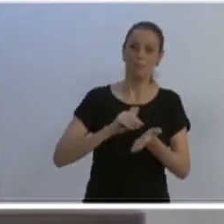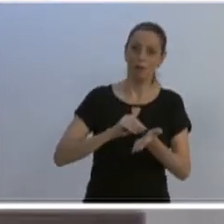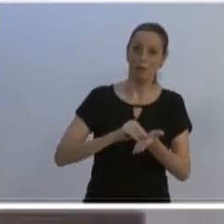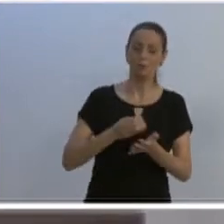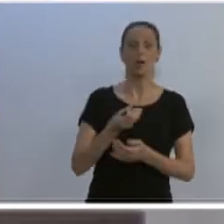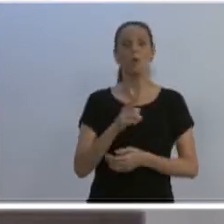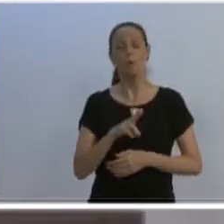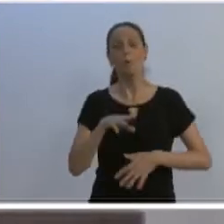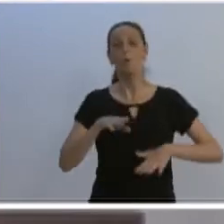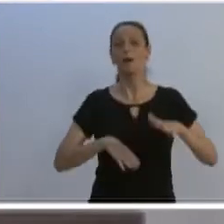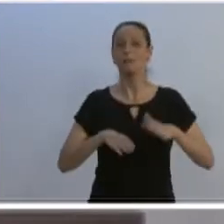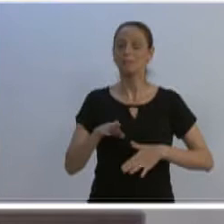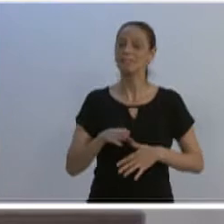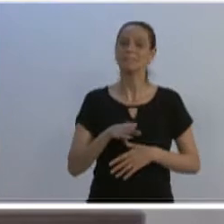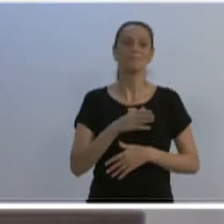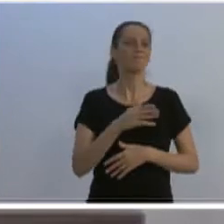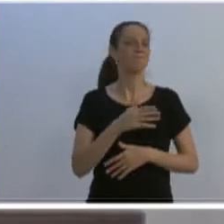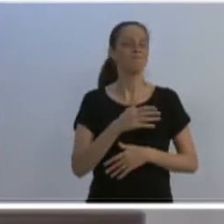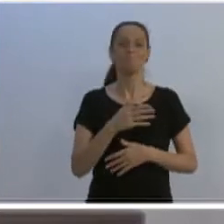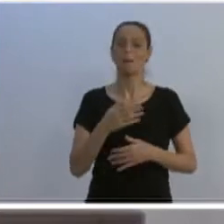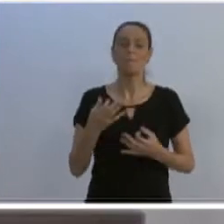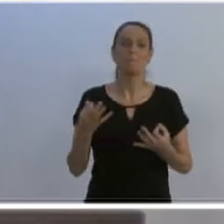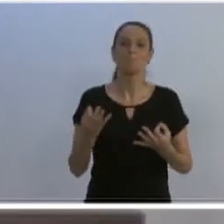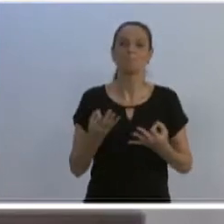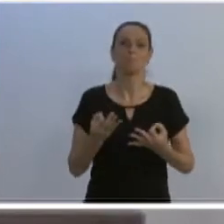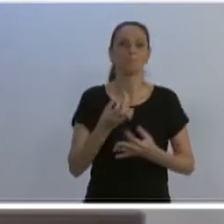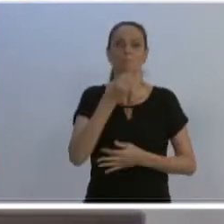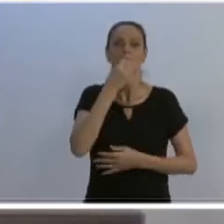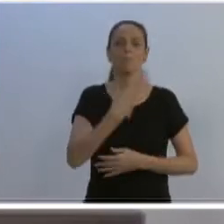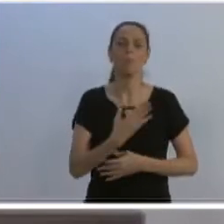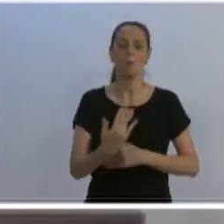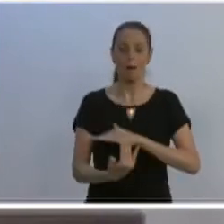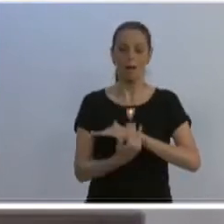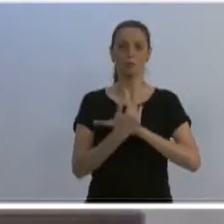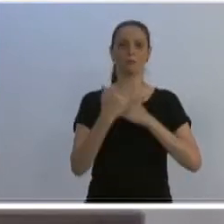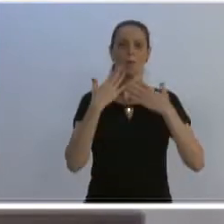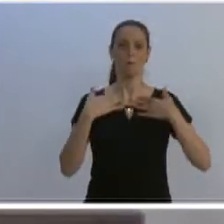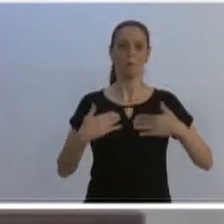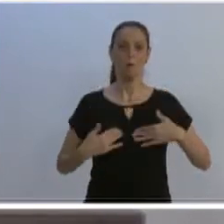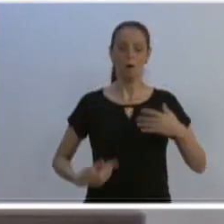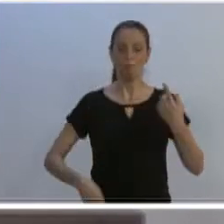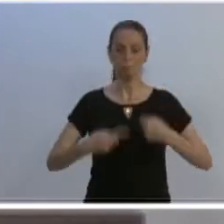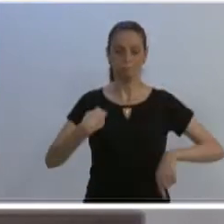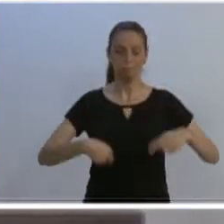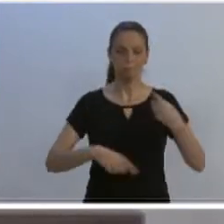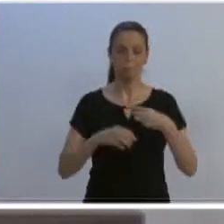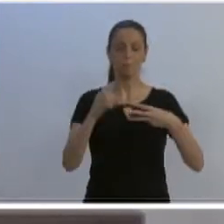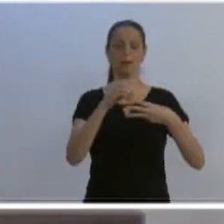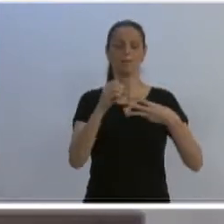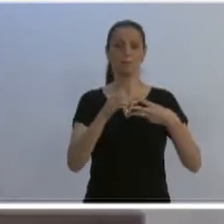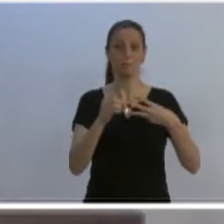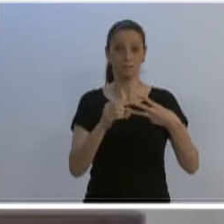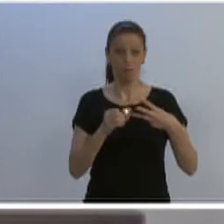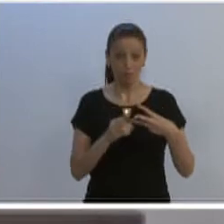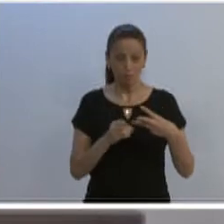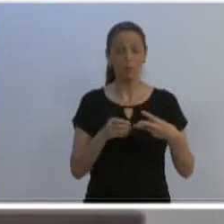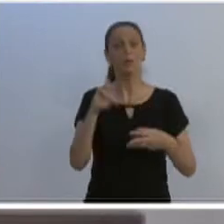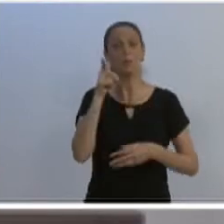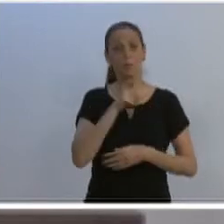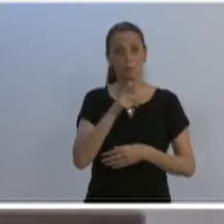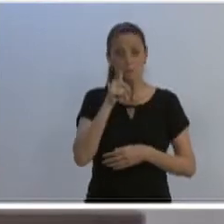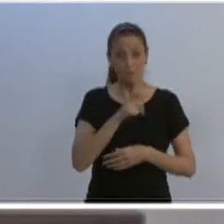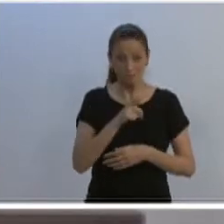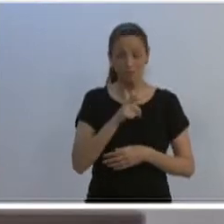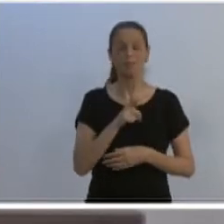que acaba não sendo eficaz, efetiva, para garantir que as nossas células possam utilizar a molécula